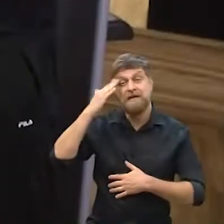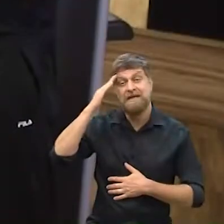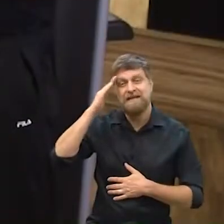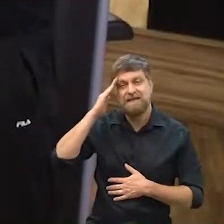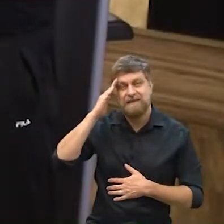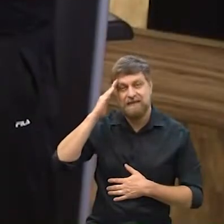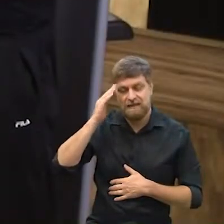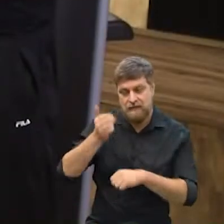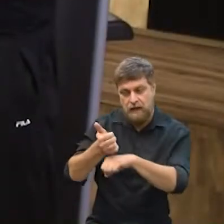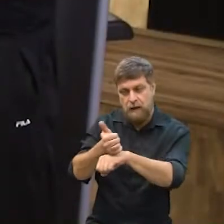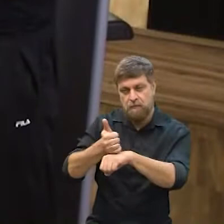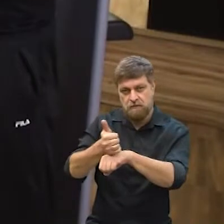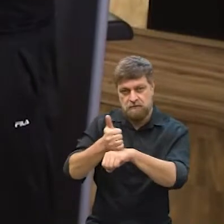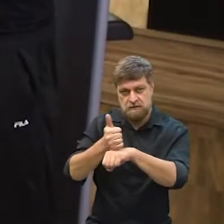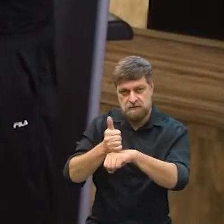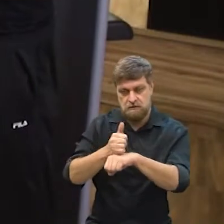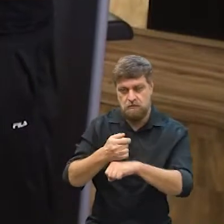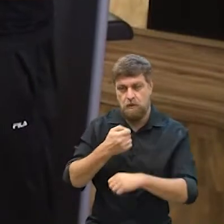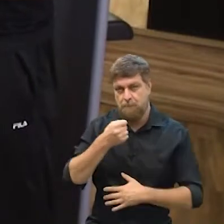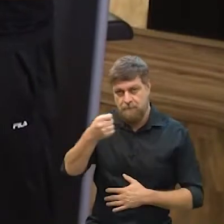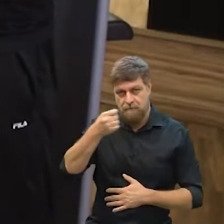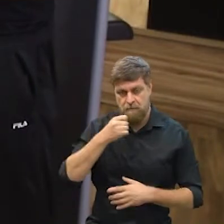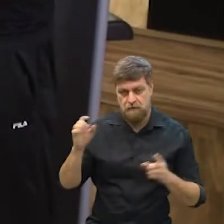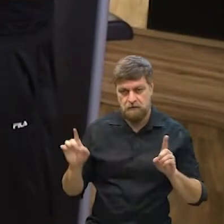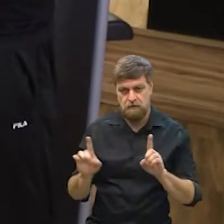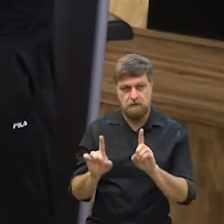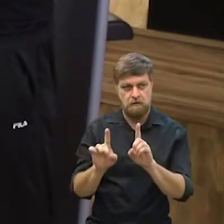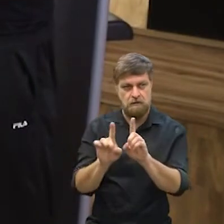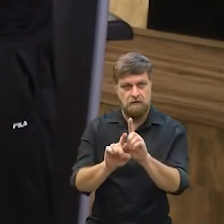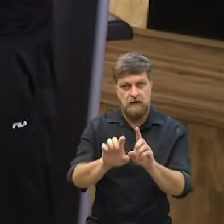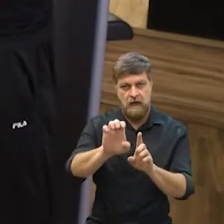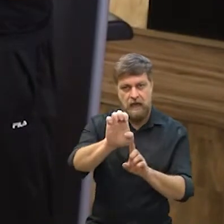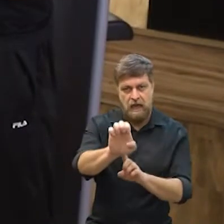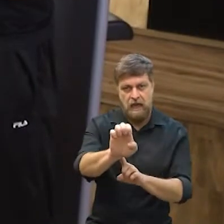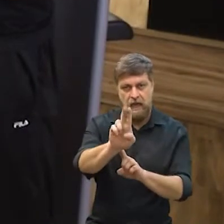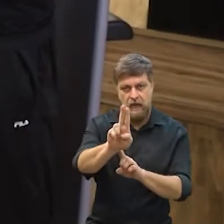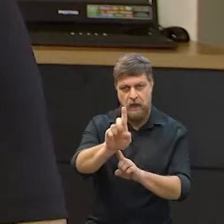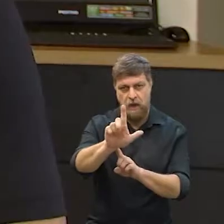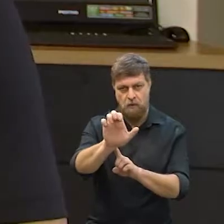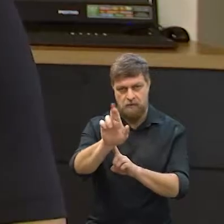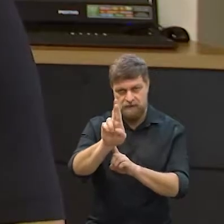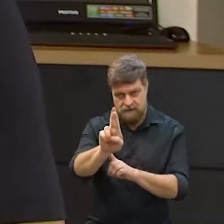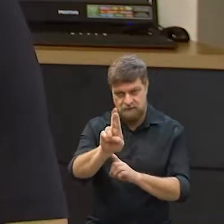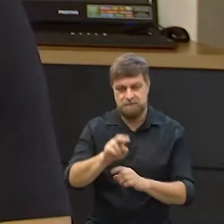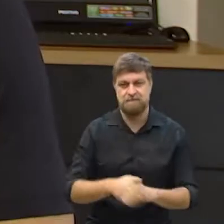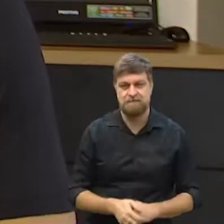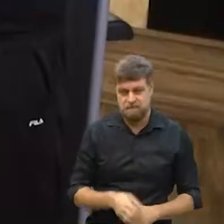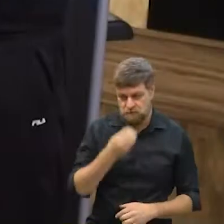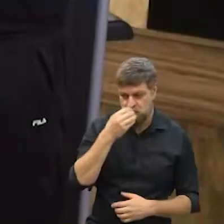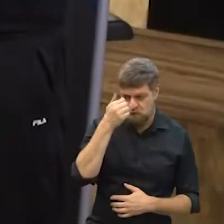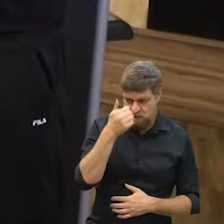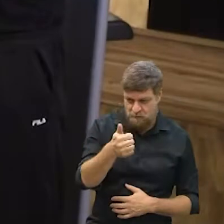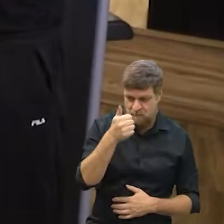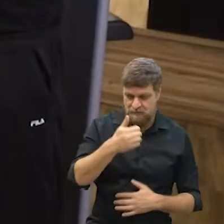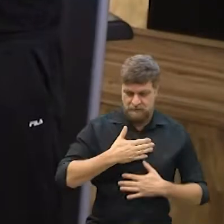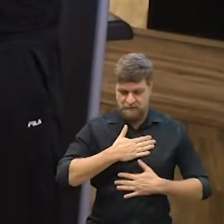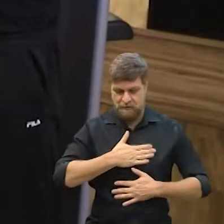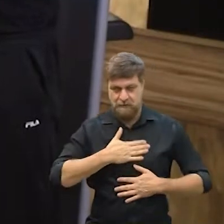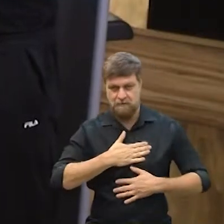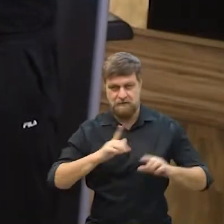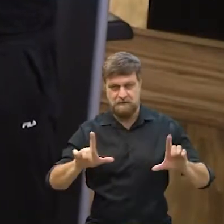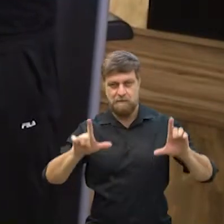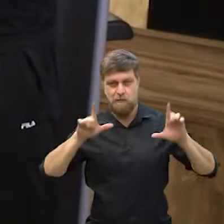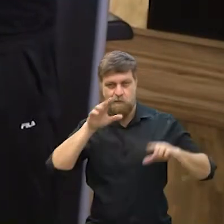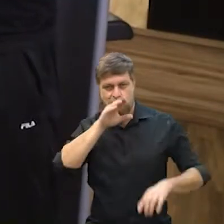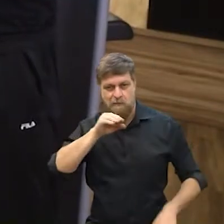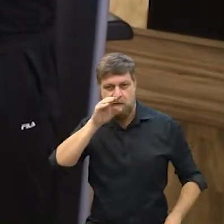Para a gente entender um pouquinho mais sobre essa profissão, olha só, eu estou aqui com o Euler. Tudo bem, Euler? Olá, André, tudo bem e você? Beleza, prazer em tê-lo